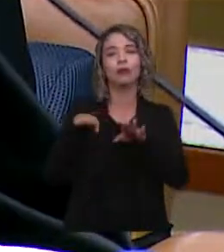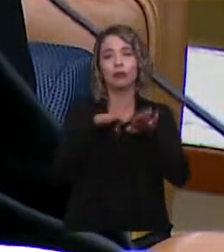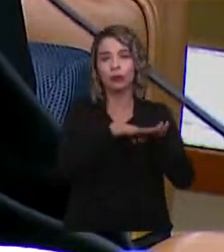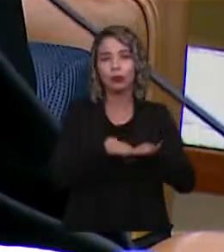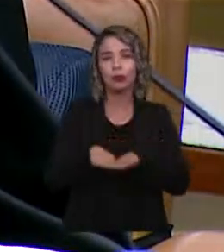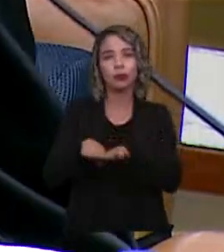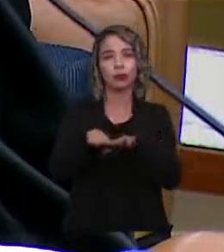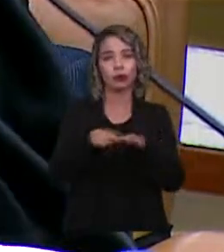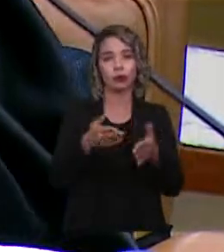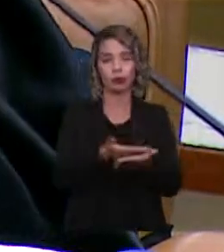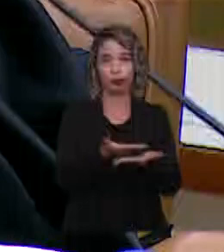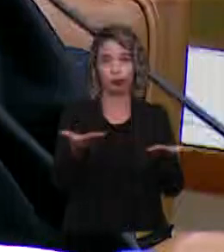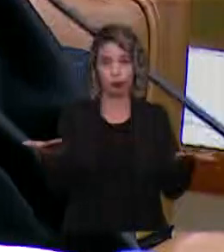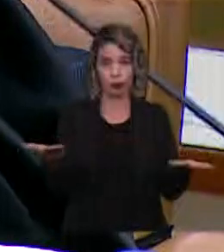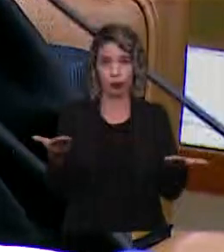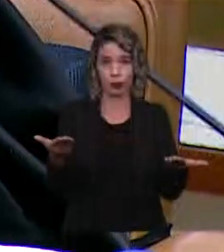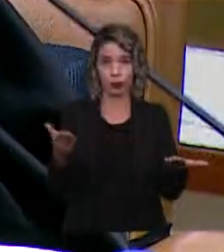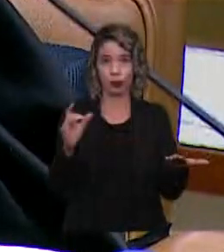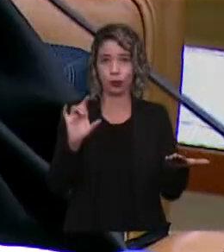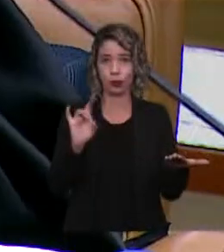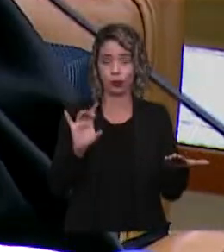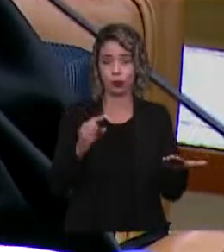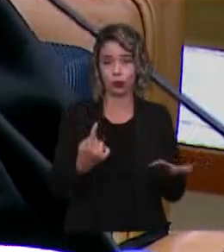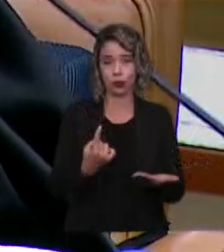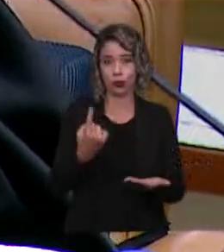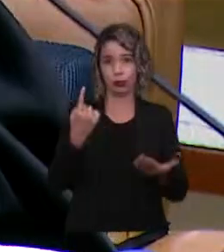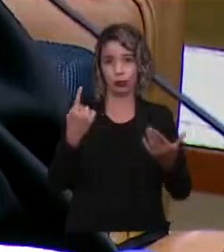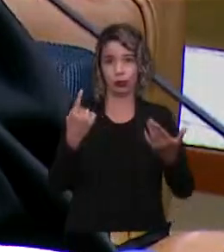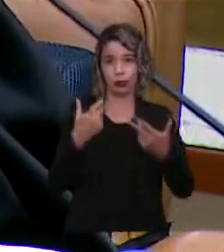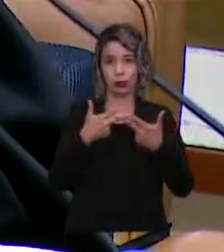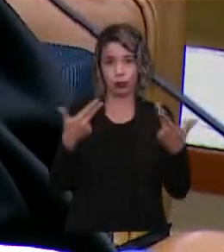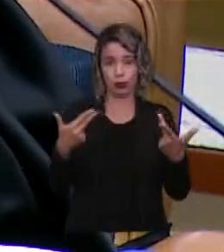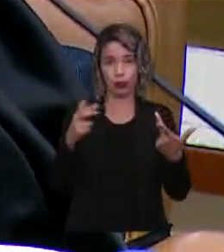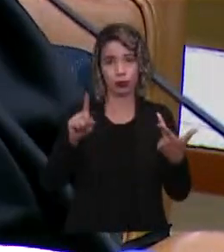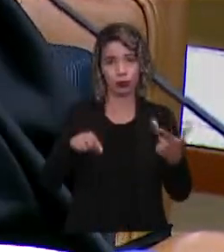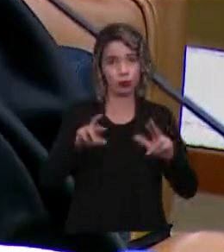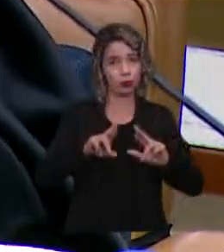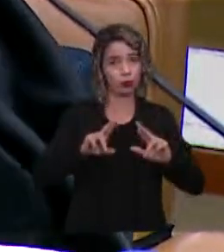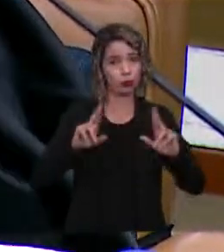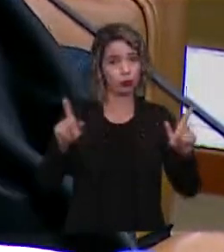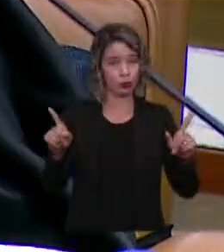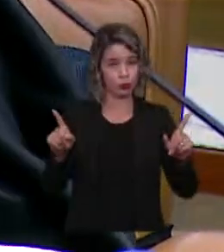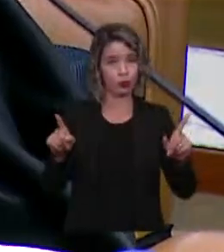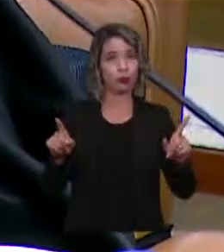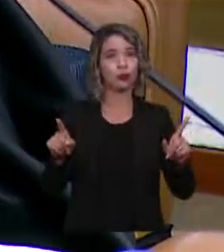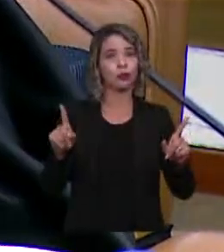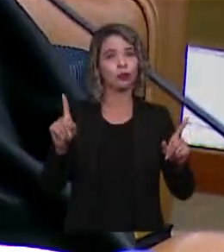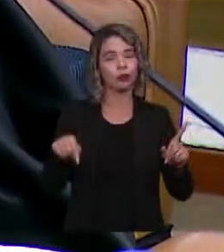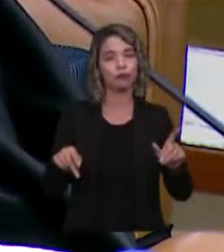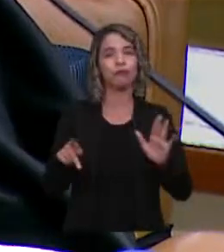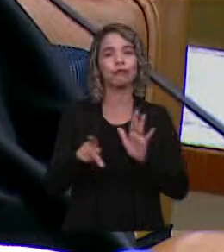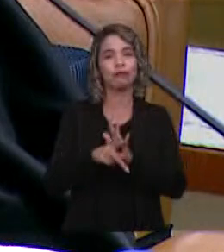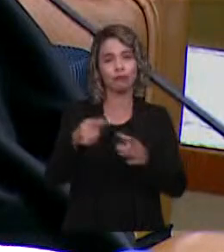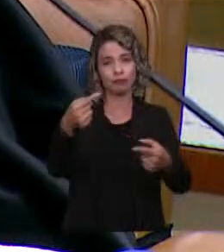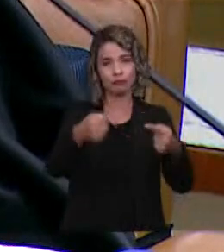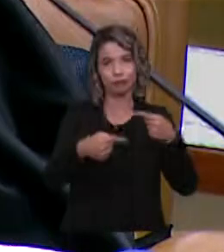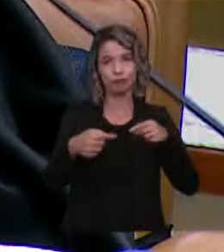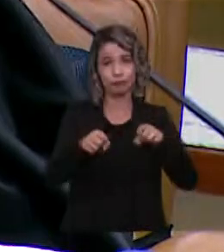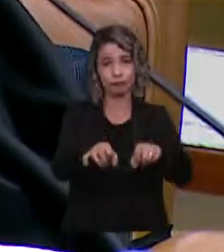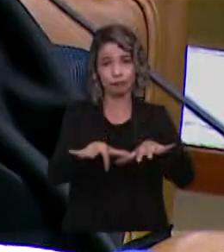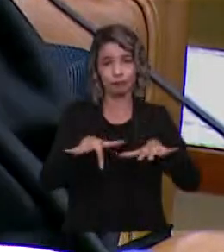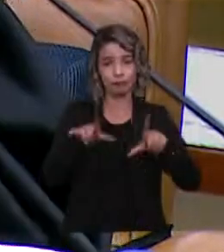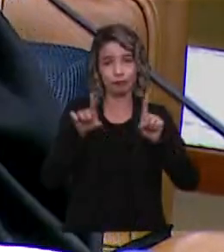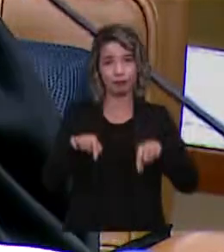que se formar no colegiado. A única dissonância, nada obstante que isto será objeto de deliberação no